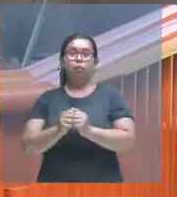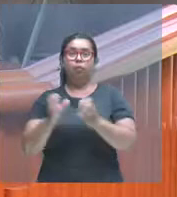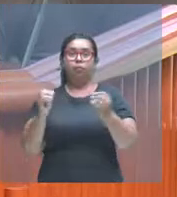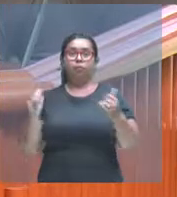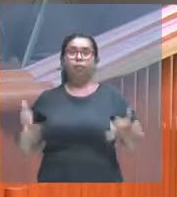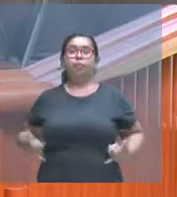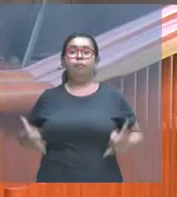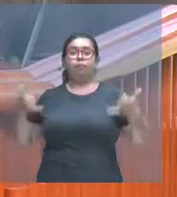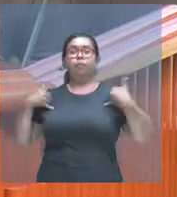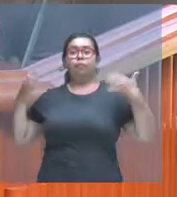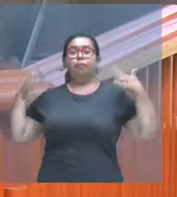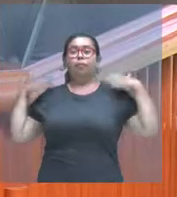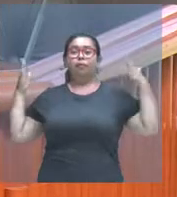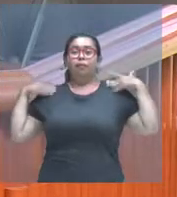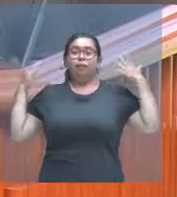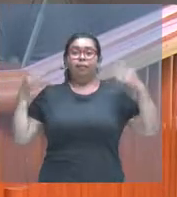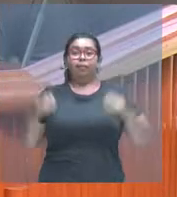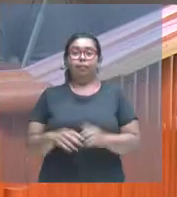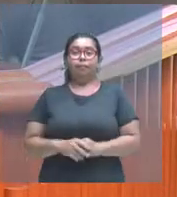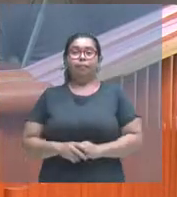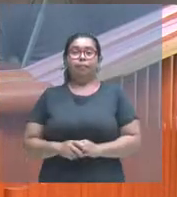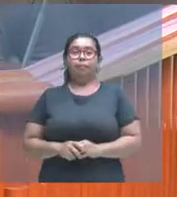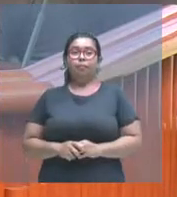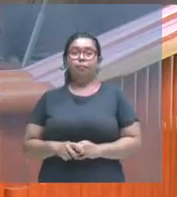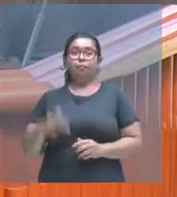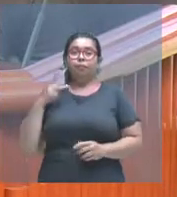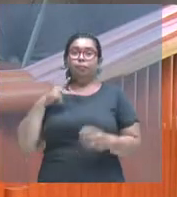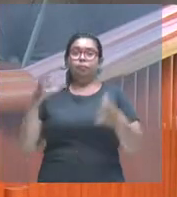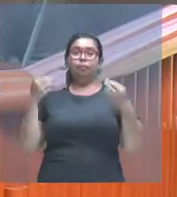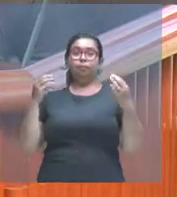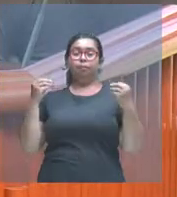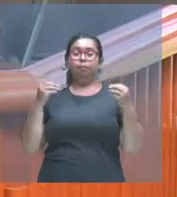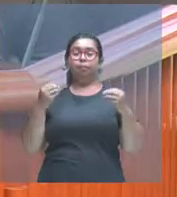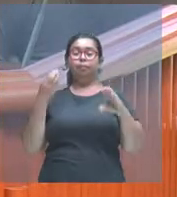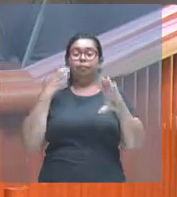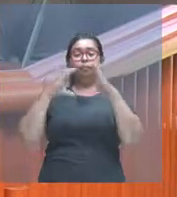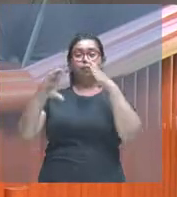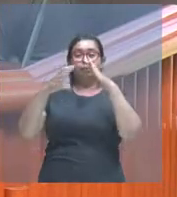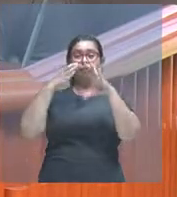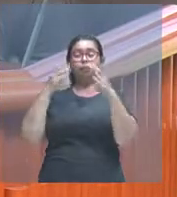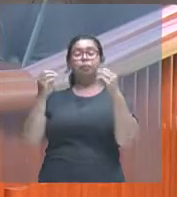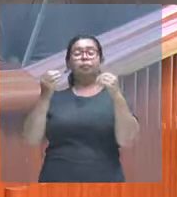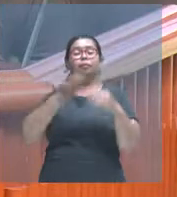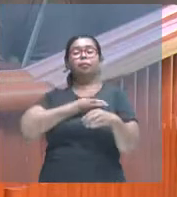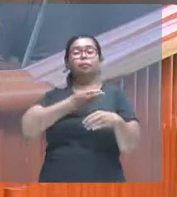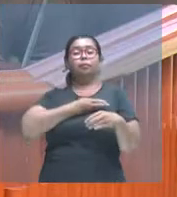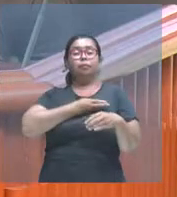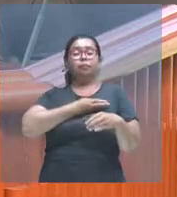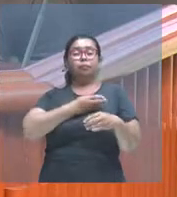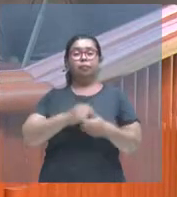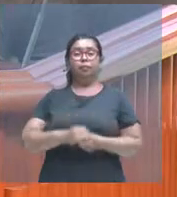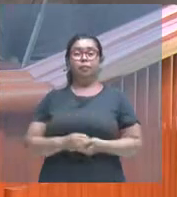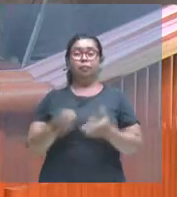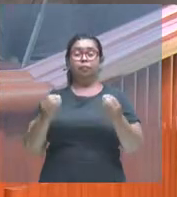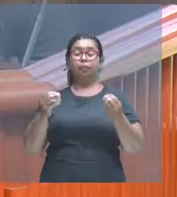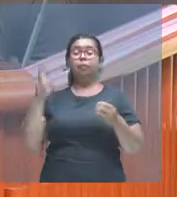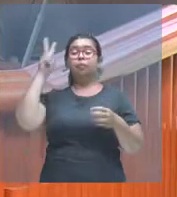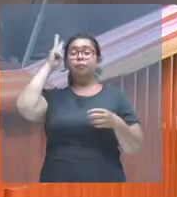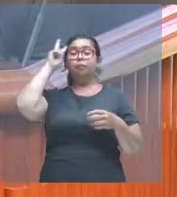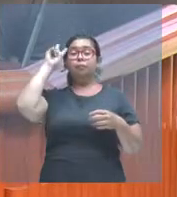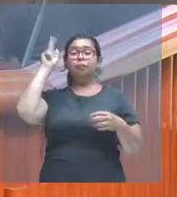muita alegria pela noite afora, foram muitas serenatas, muitos amigos queridos, muitas histórias para